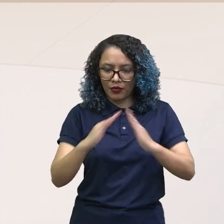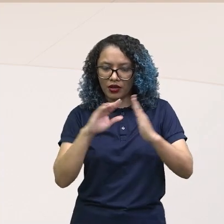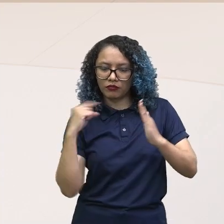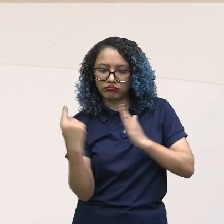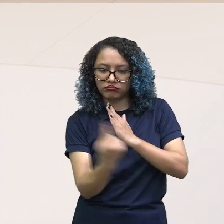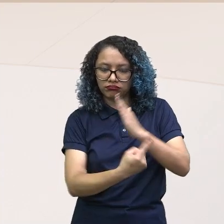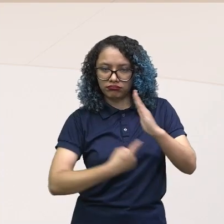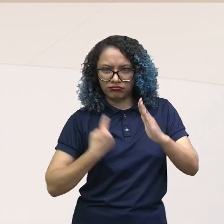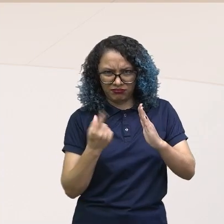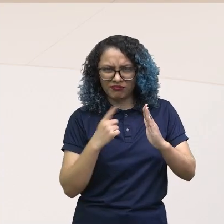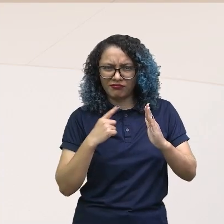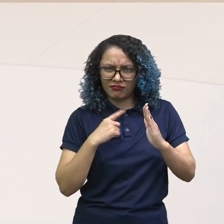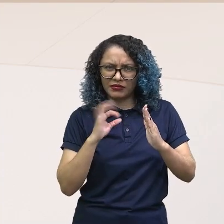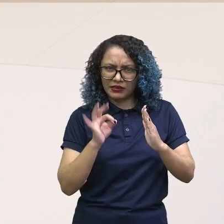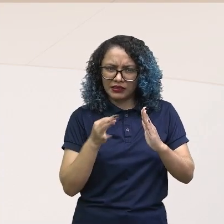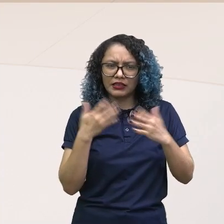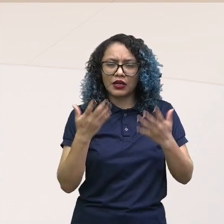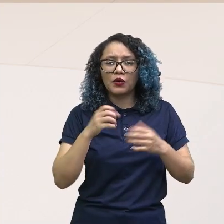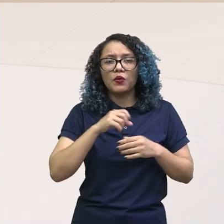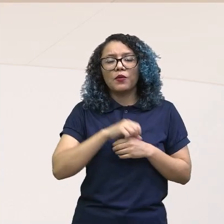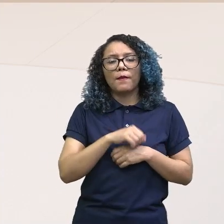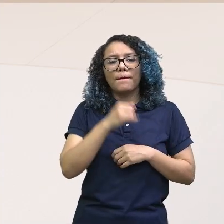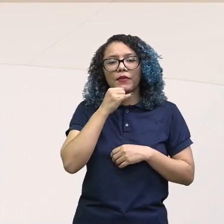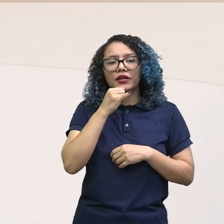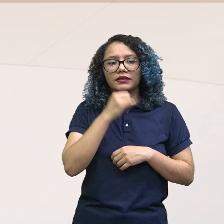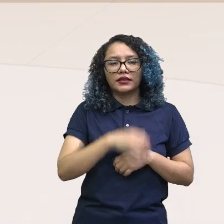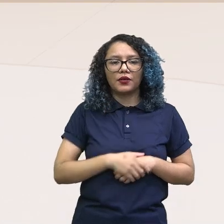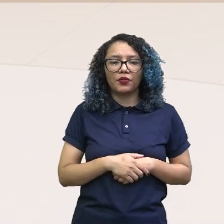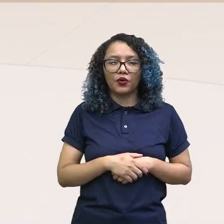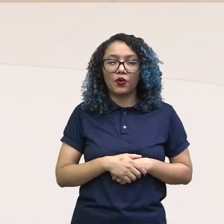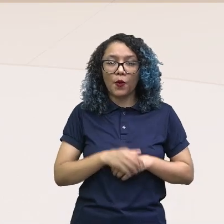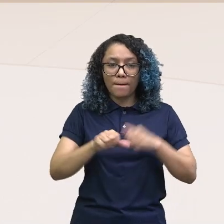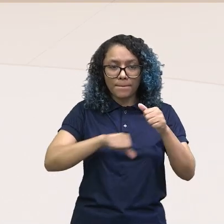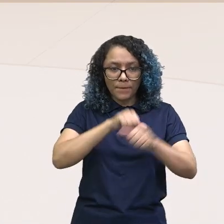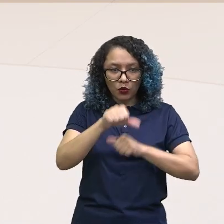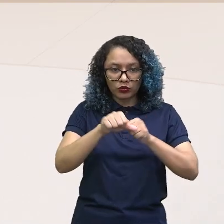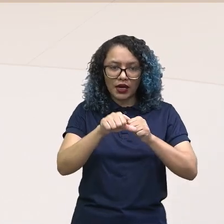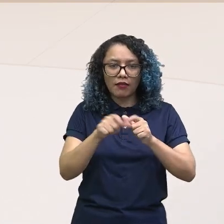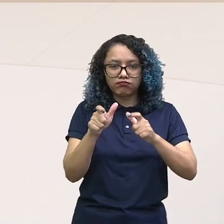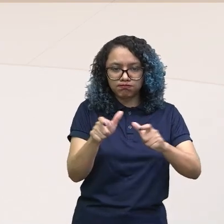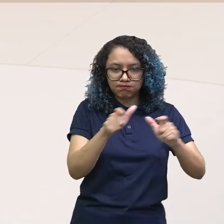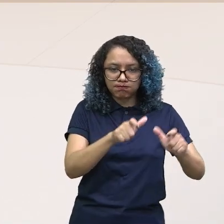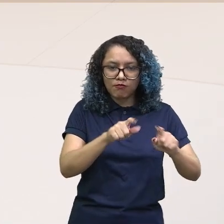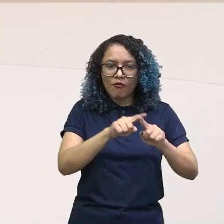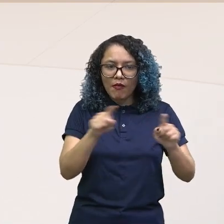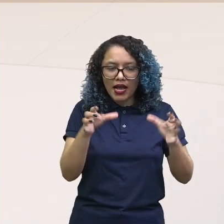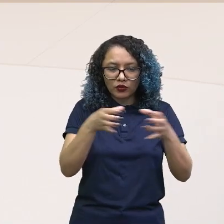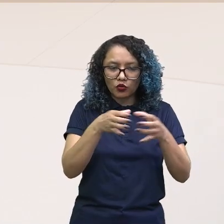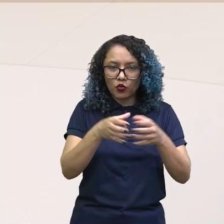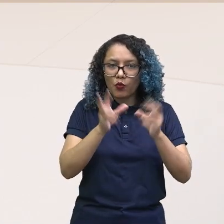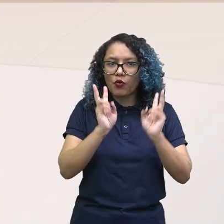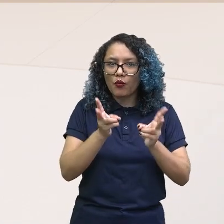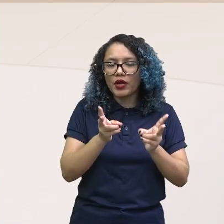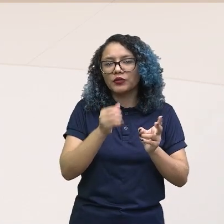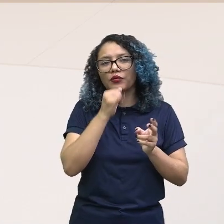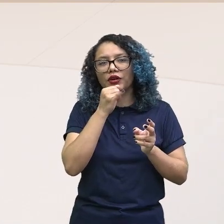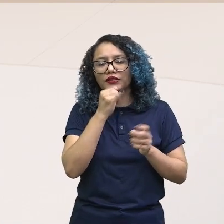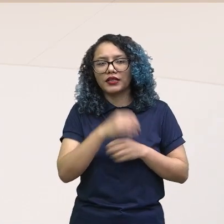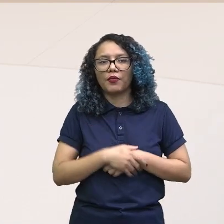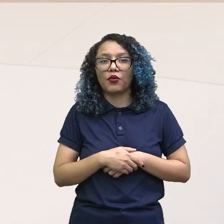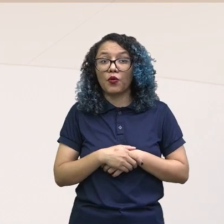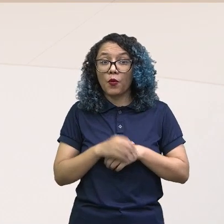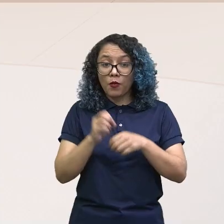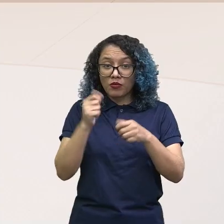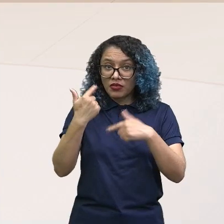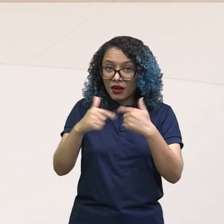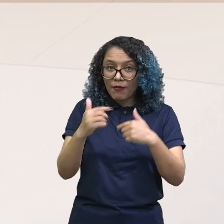né? Quando o indivíduo muda de posição sem mudar de classe social. Ele consegue um melhor emprego, ele sai